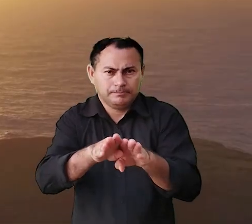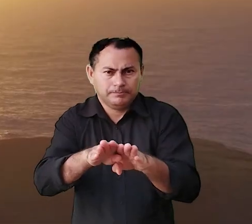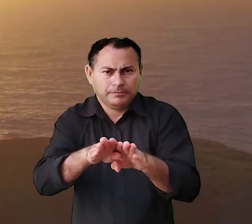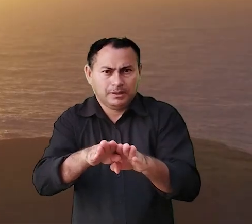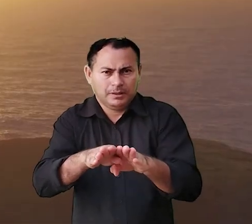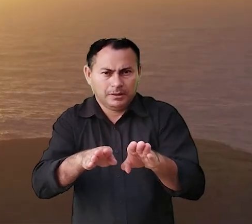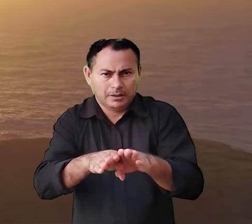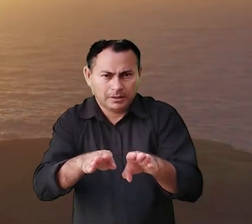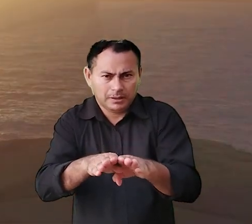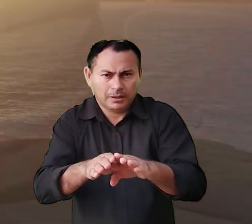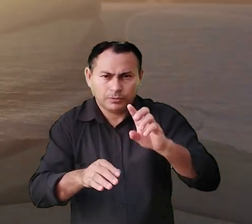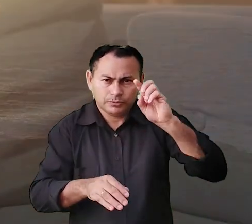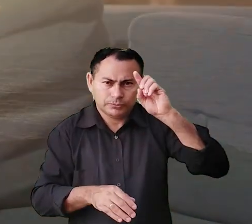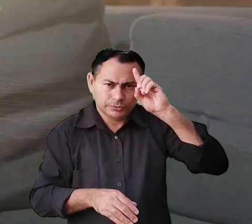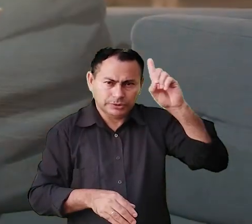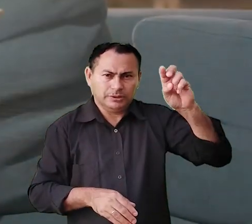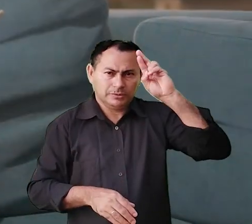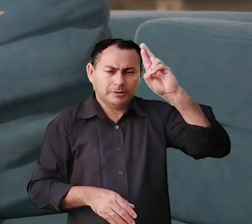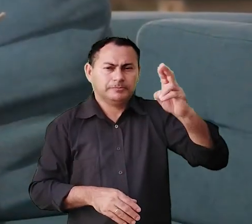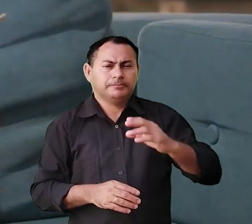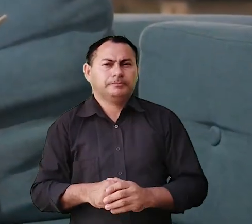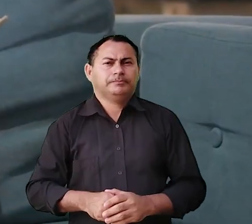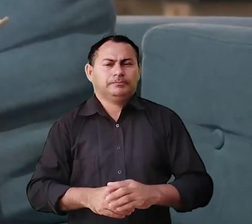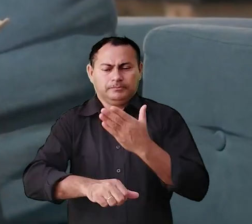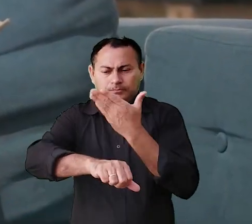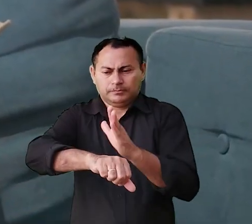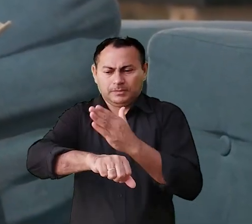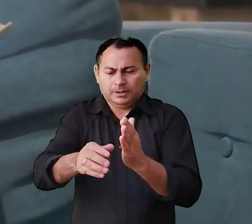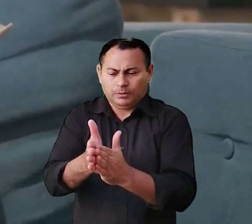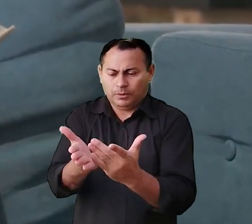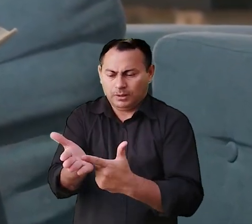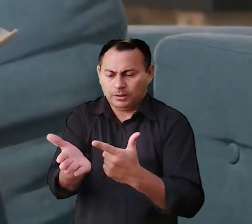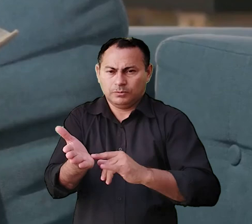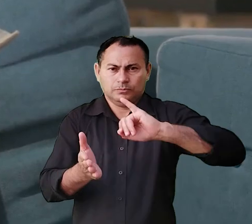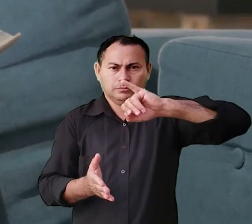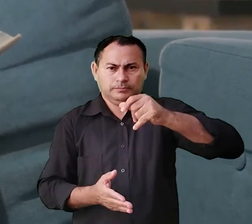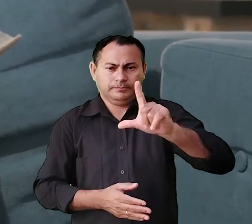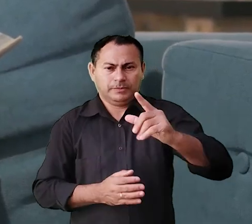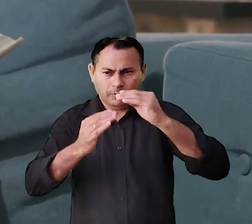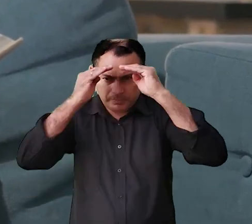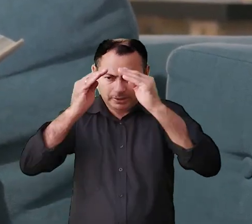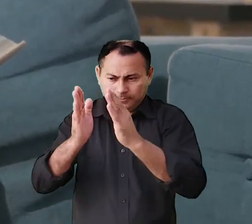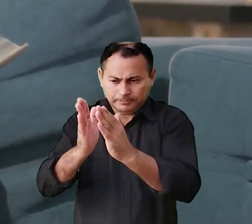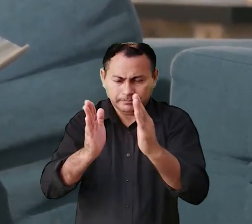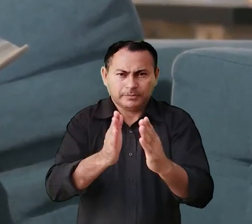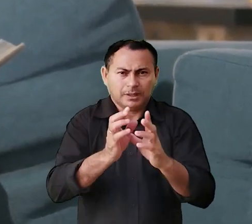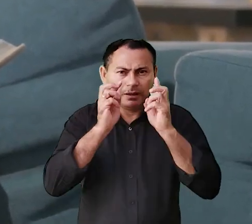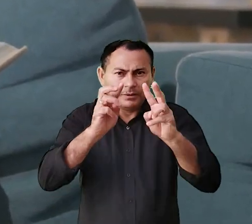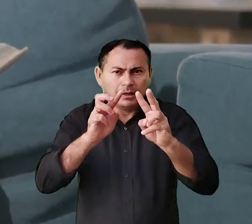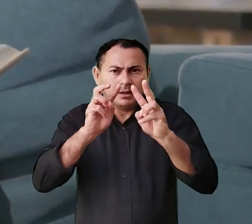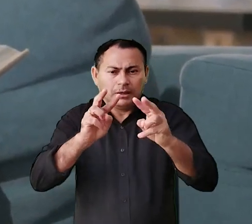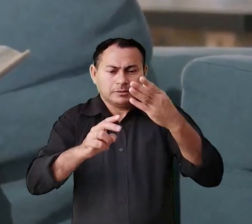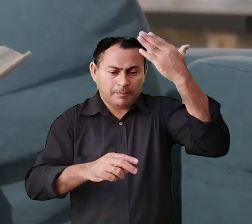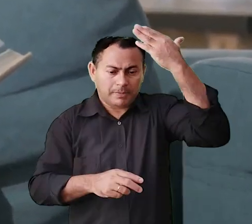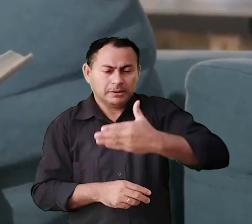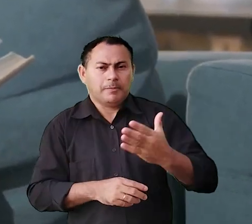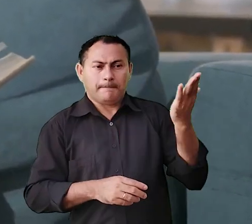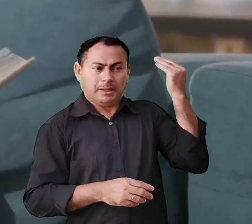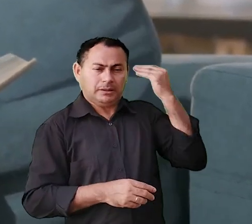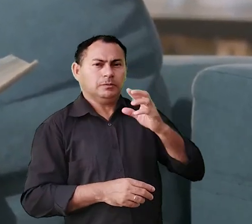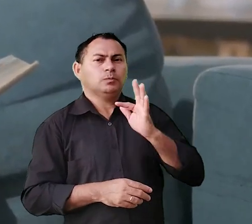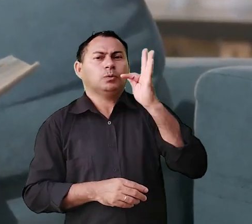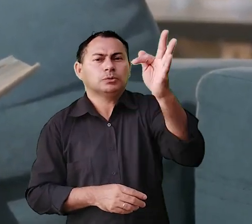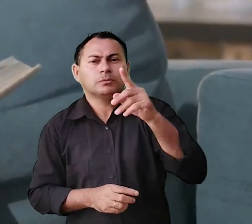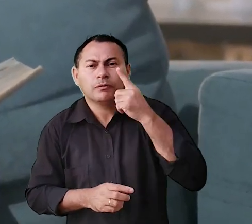aquele também foi o dia do Senhor. A aplicação do livro de Joel segue um padrão. Quando você olha para o seu